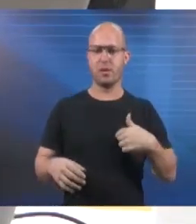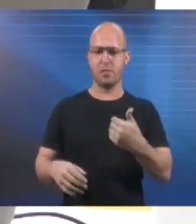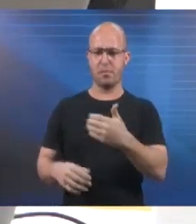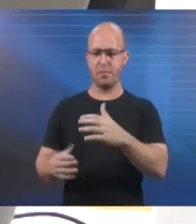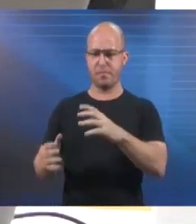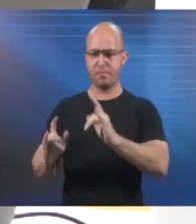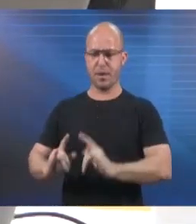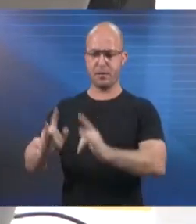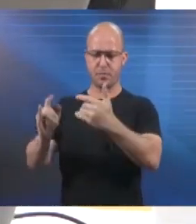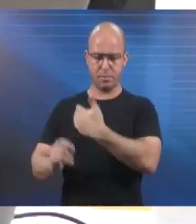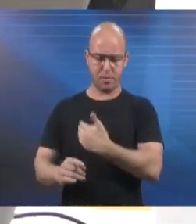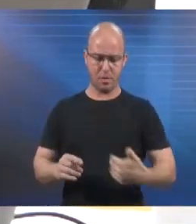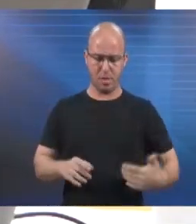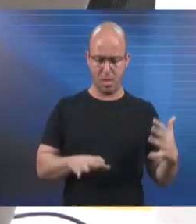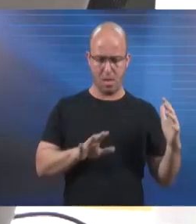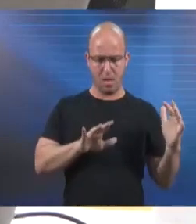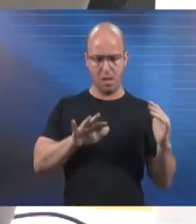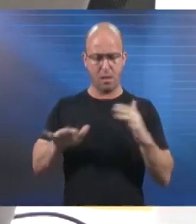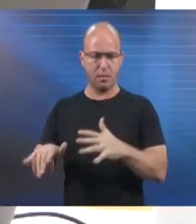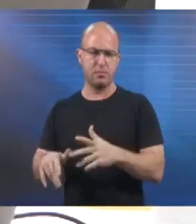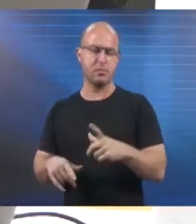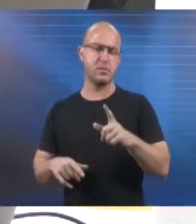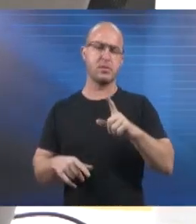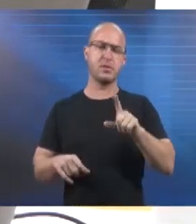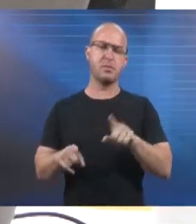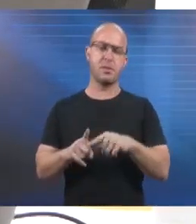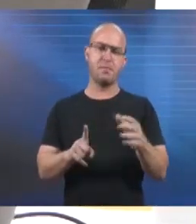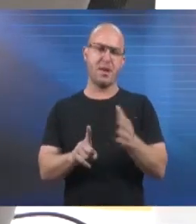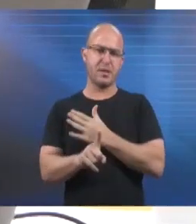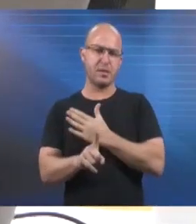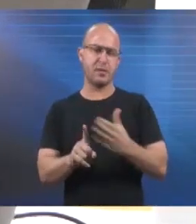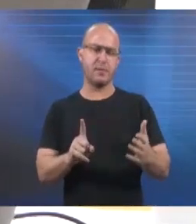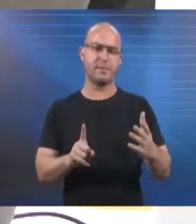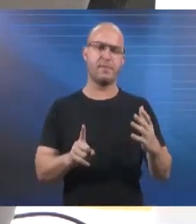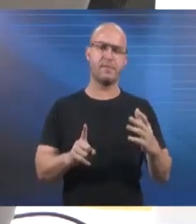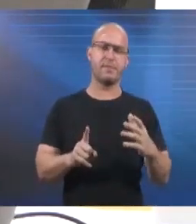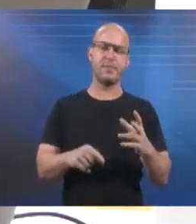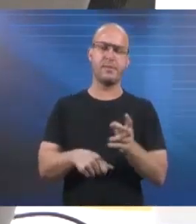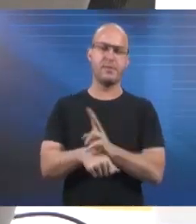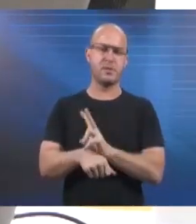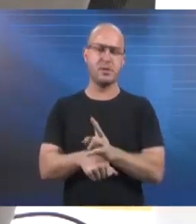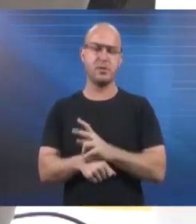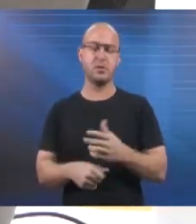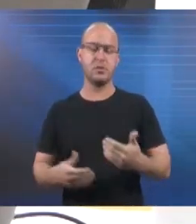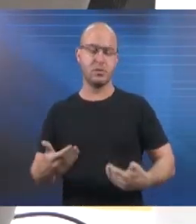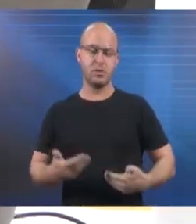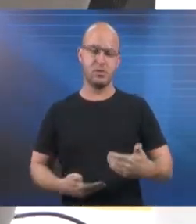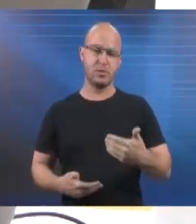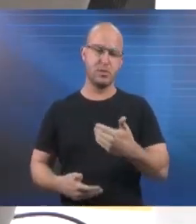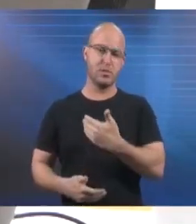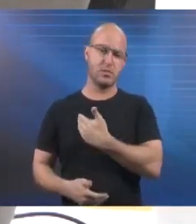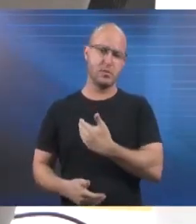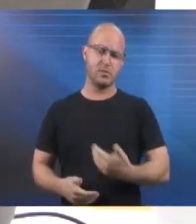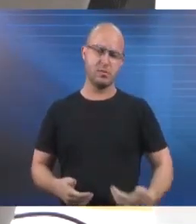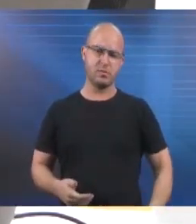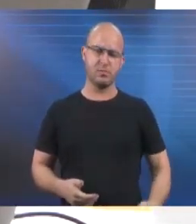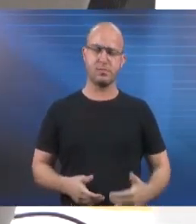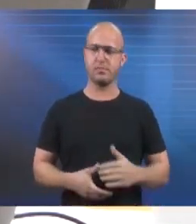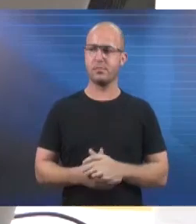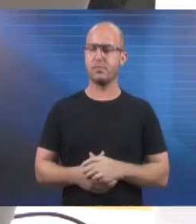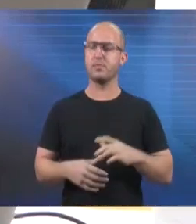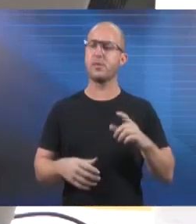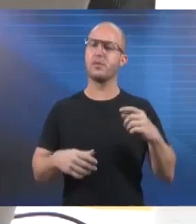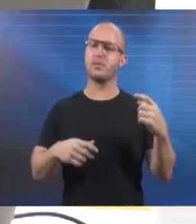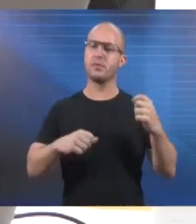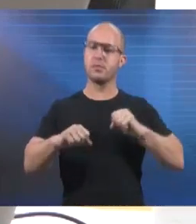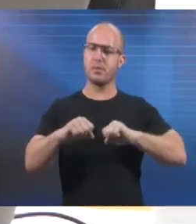público bater em agredir servidores bater em vigilante Não é assim que se constrói não vamos fazer o debate